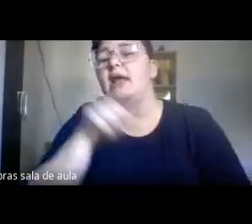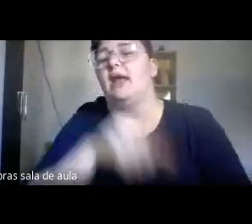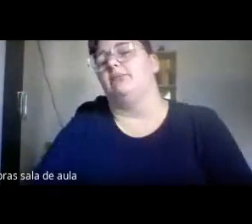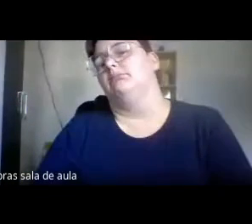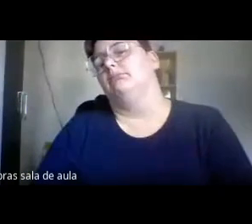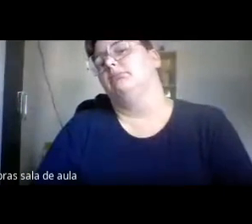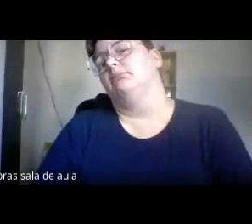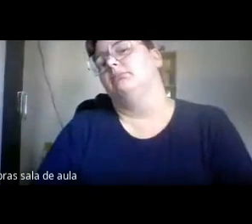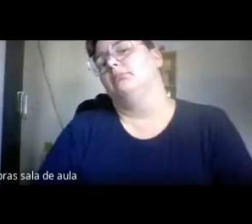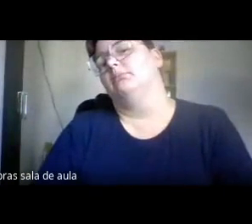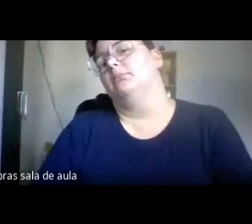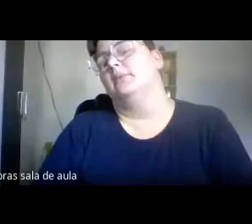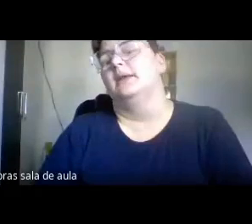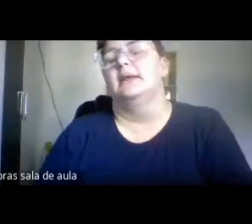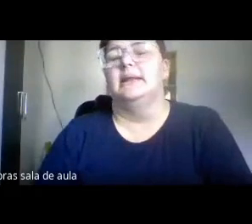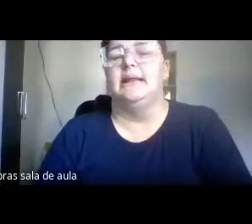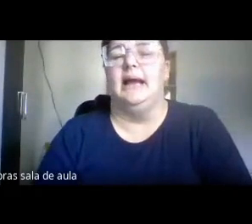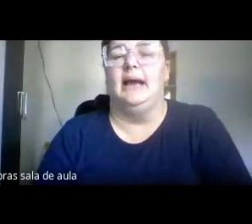tu tem?